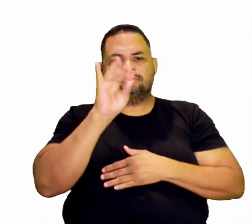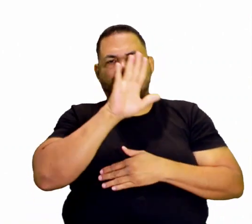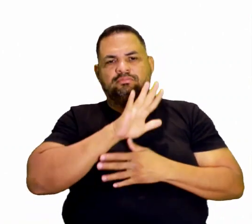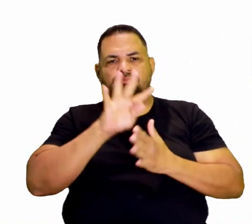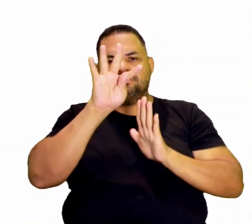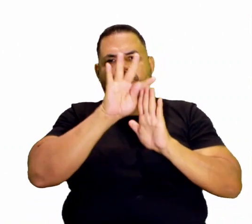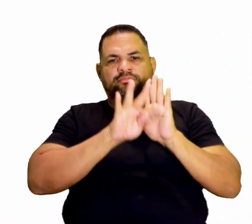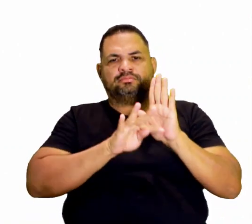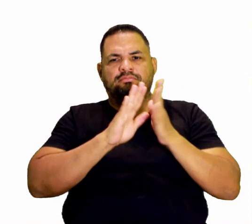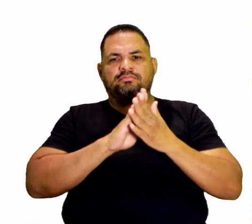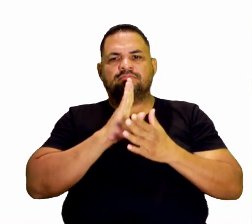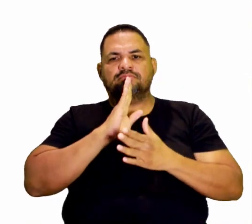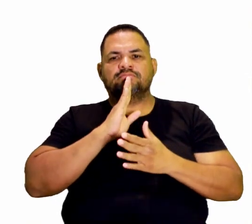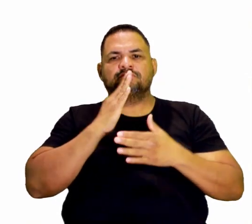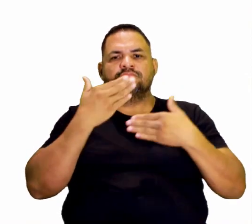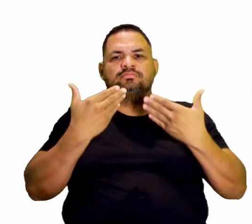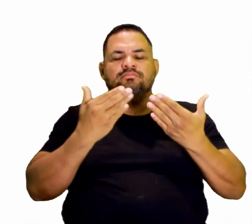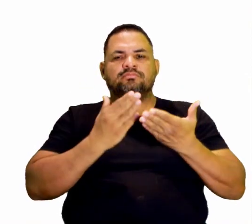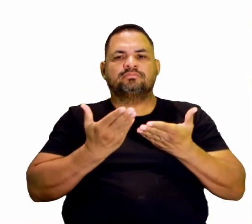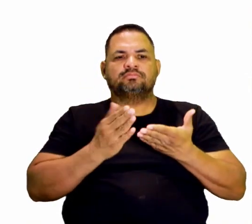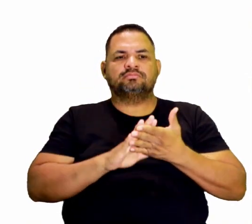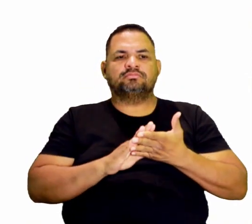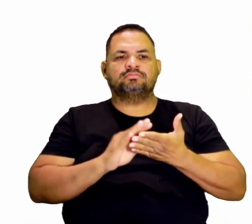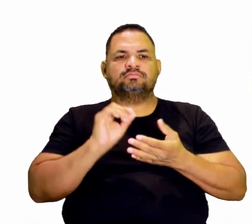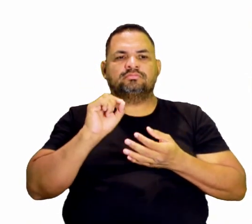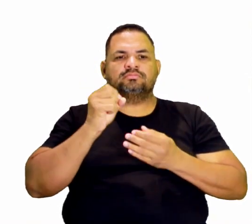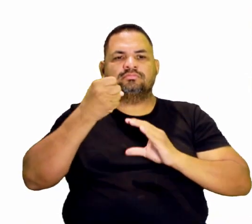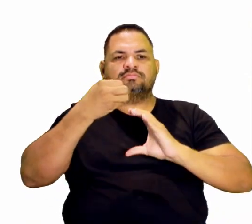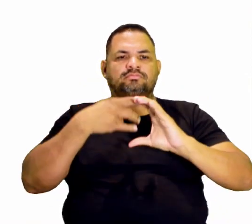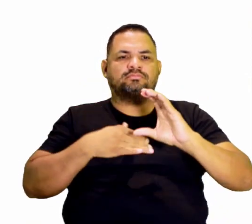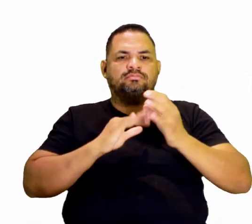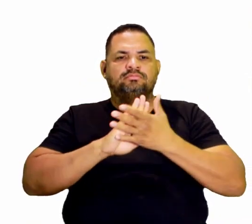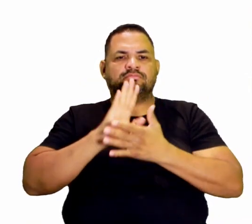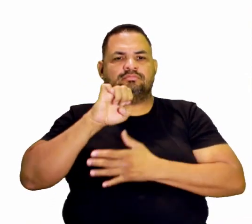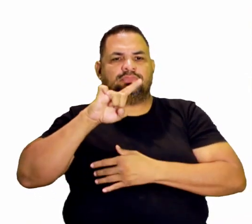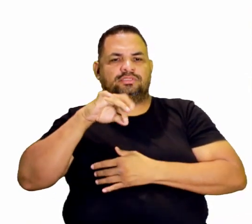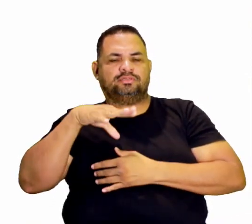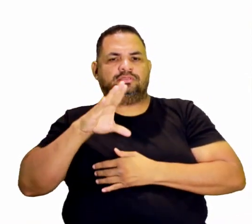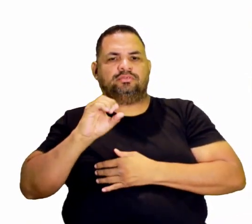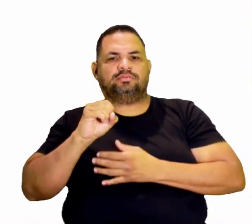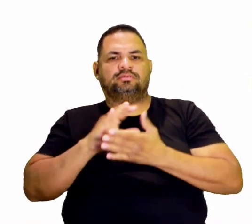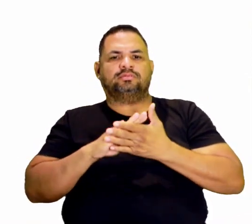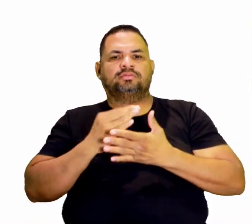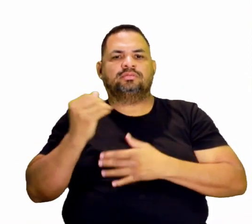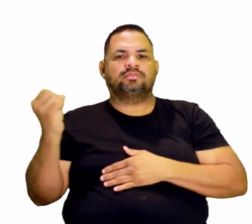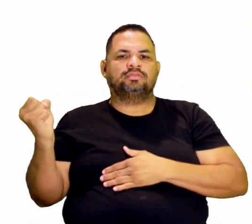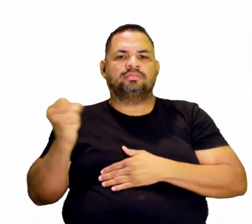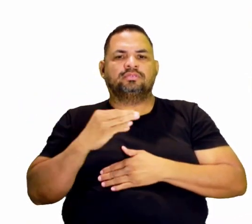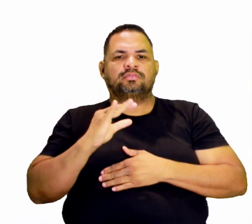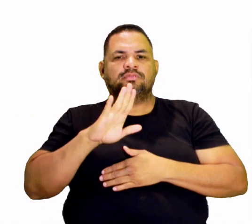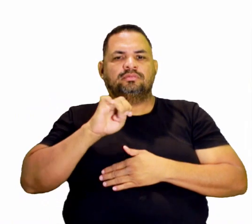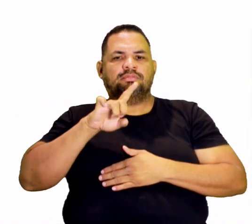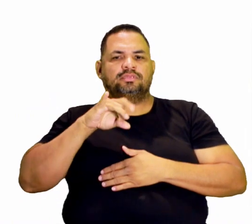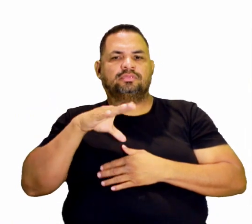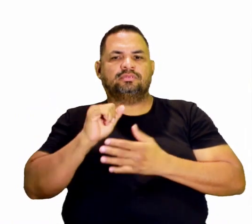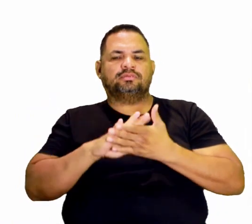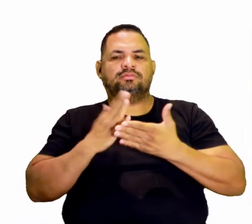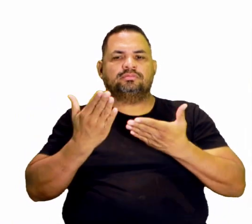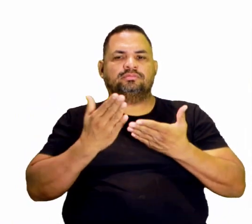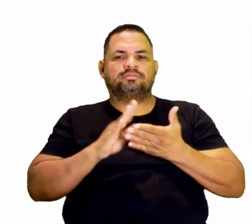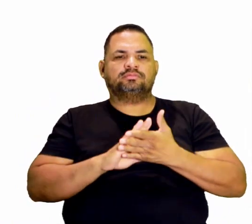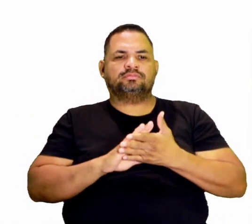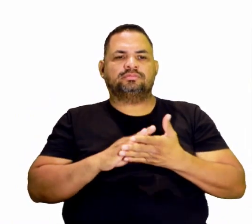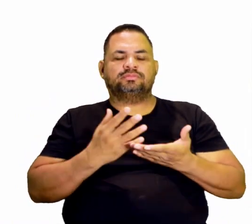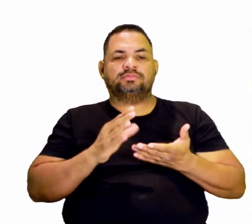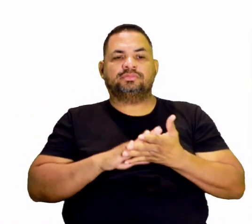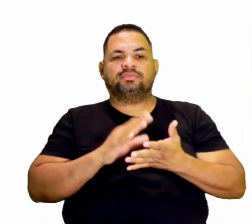dos textos e dos conhecimentos sobre o que caracteriza o impressionismo e o neoimpressionismo, atribua